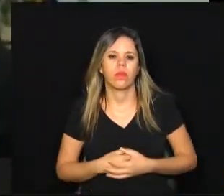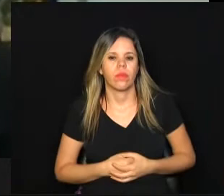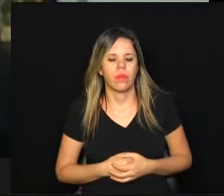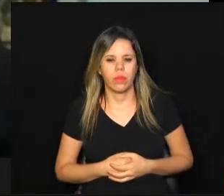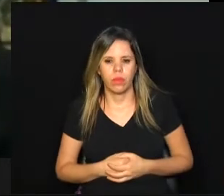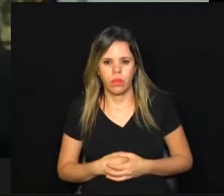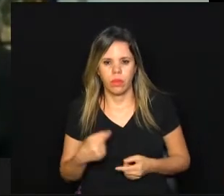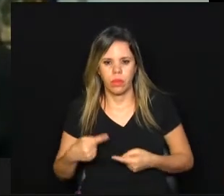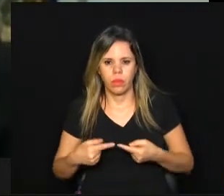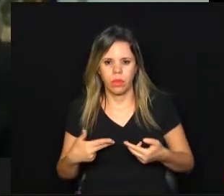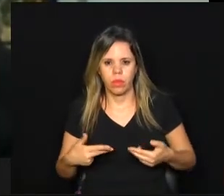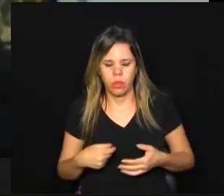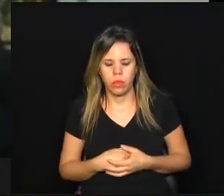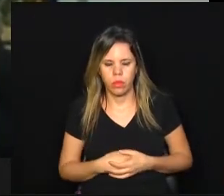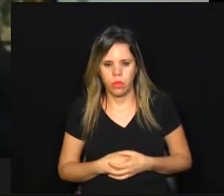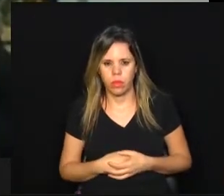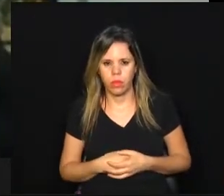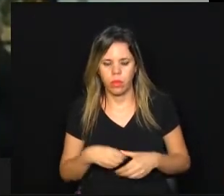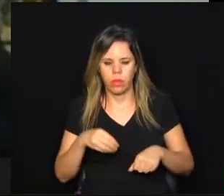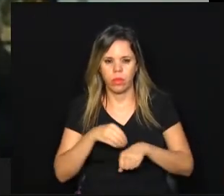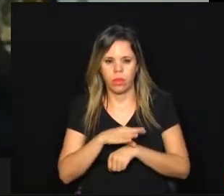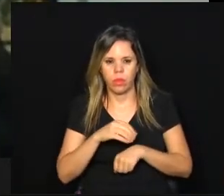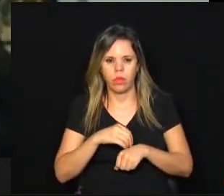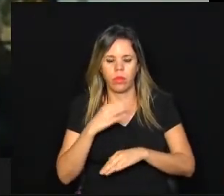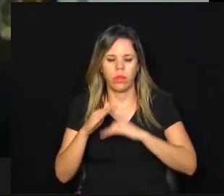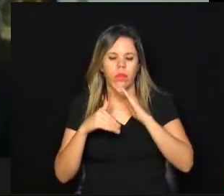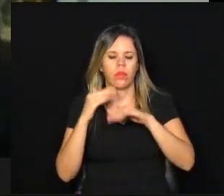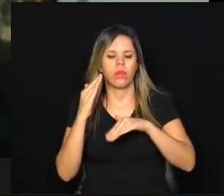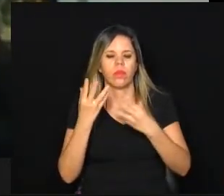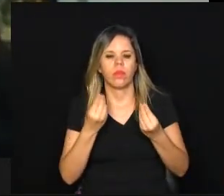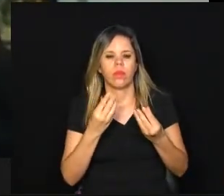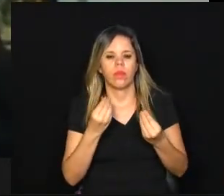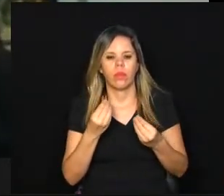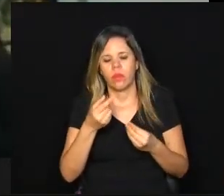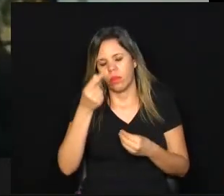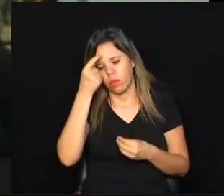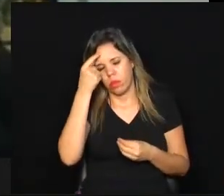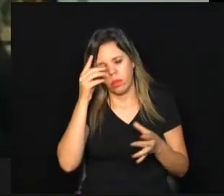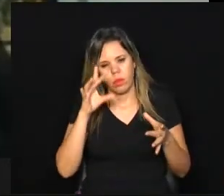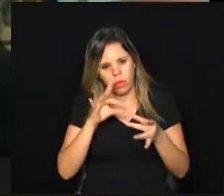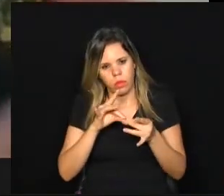essas discussões levaram à construção de muitos consensos.